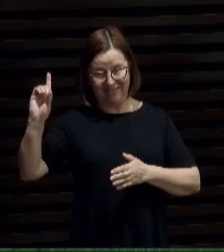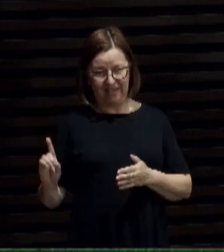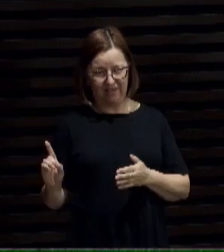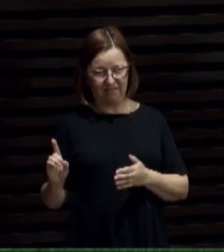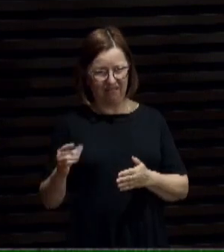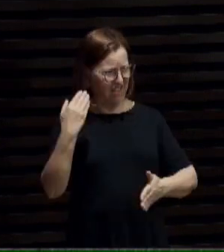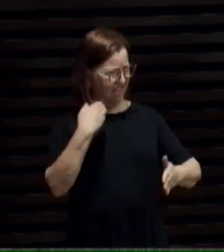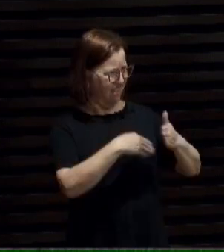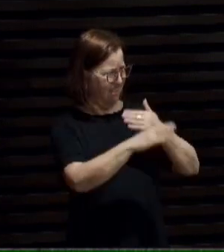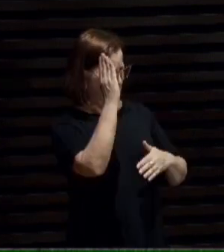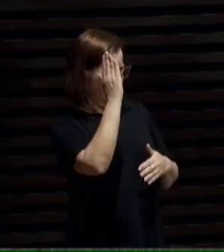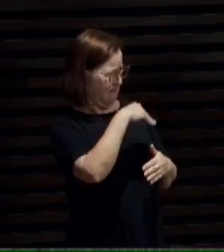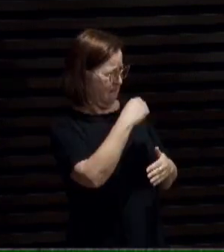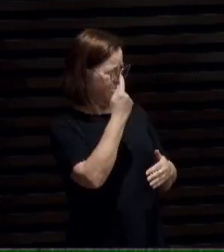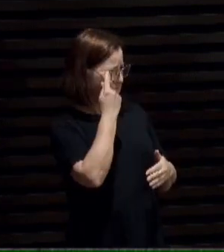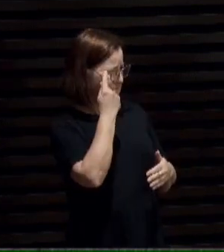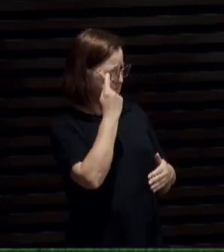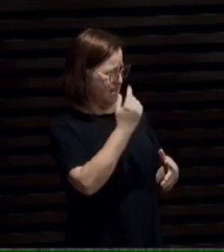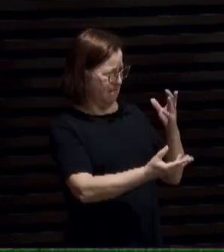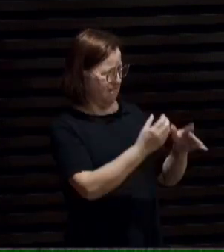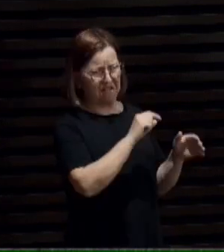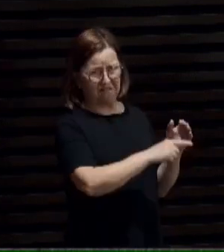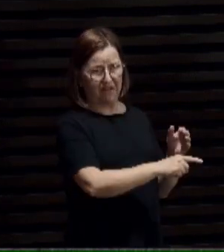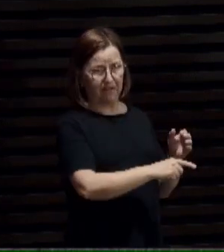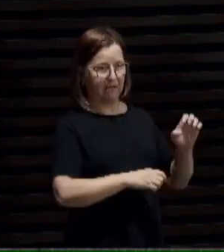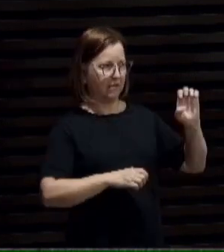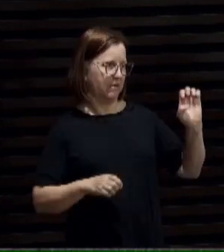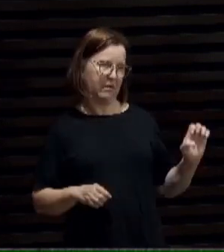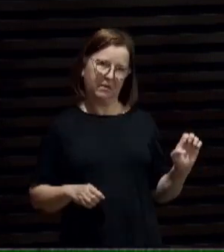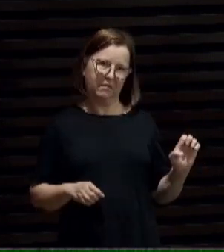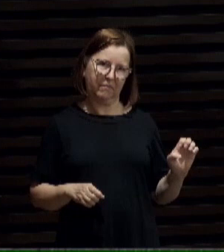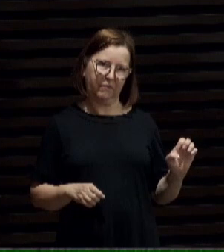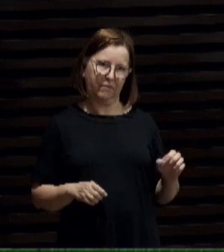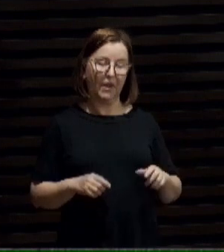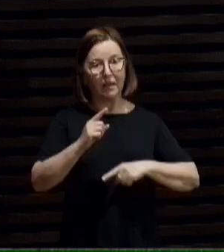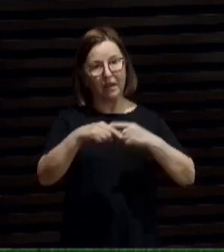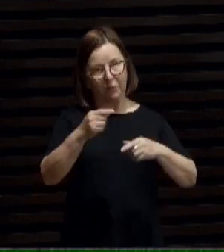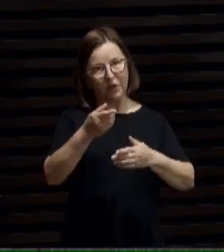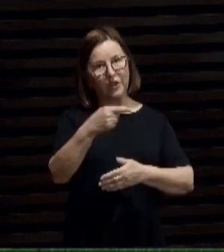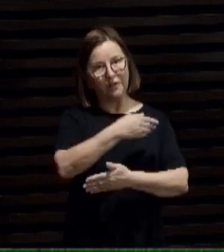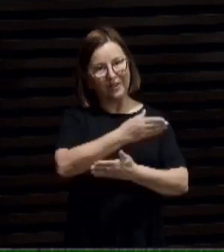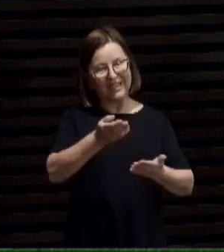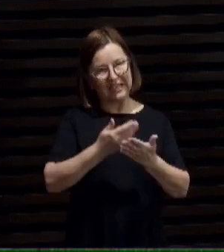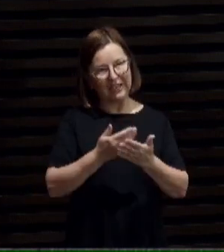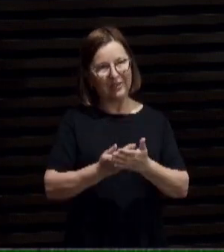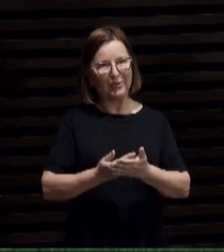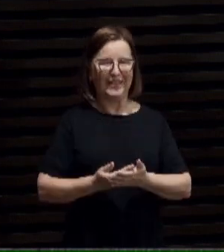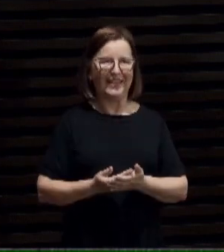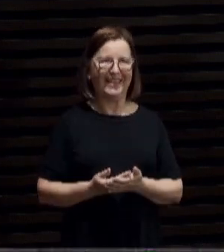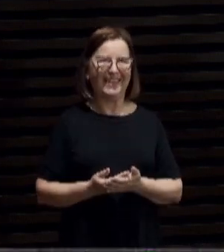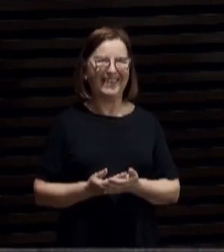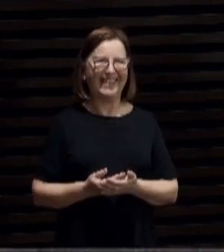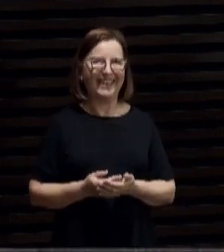Agora depois vocês vão estudar por que Ai, gente, a gente fica